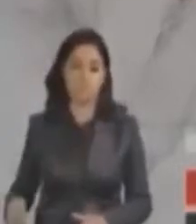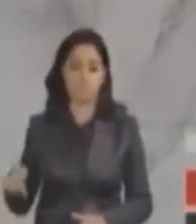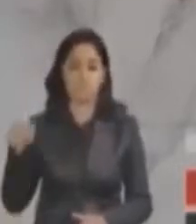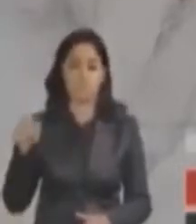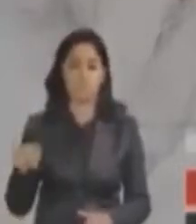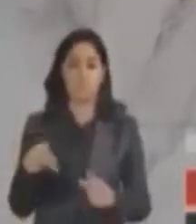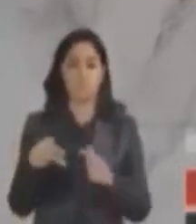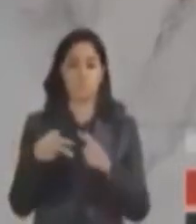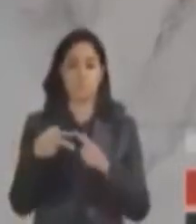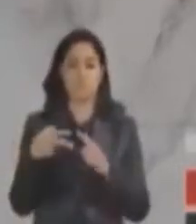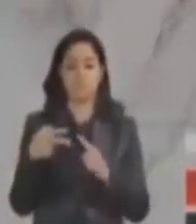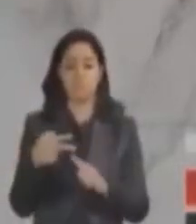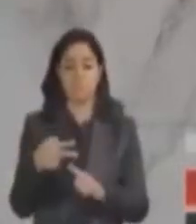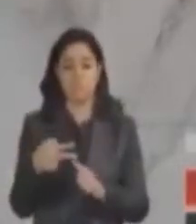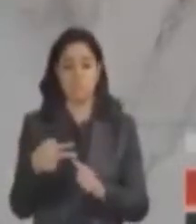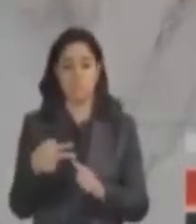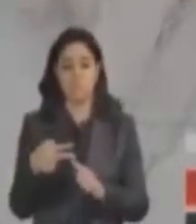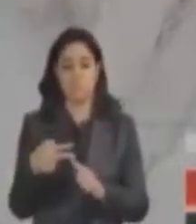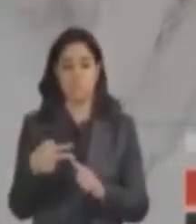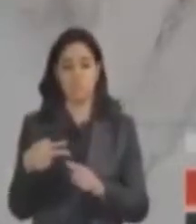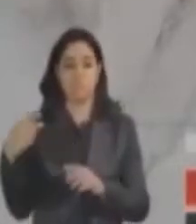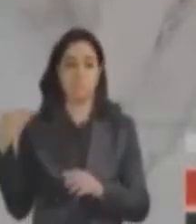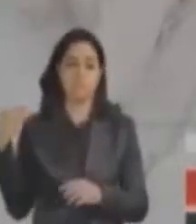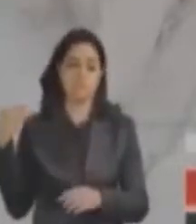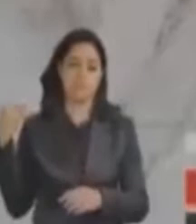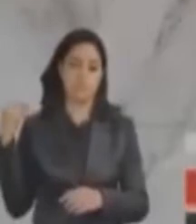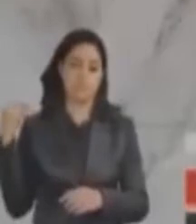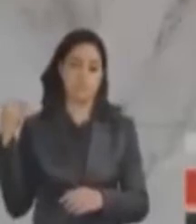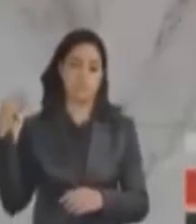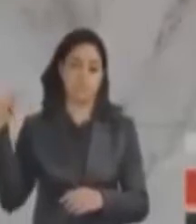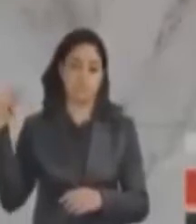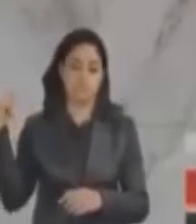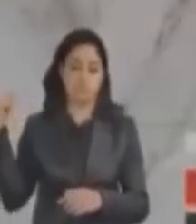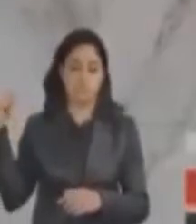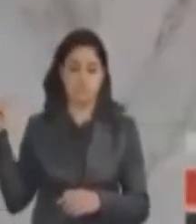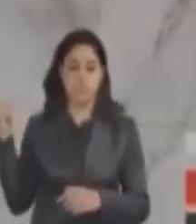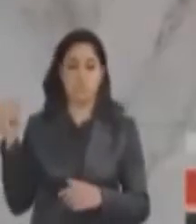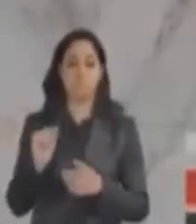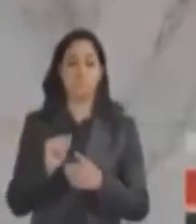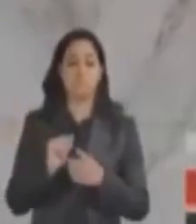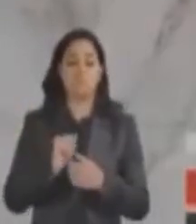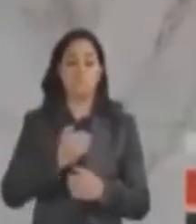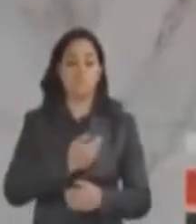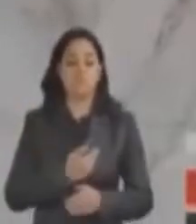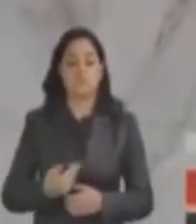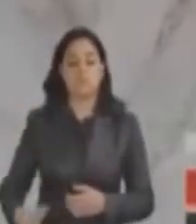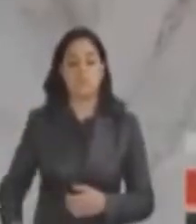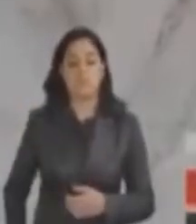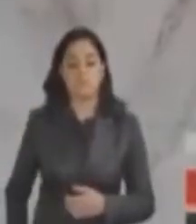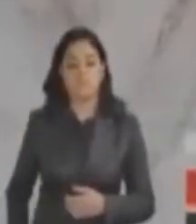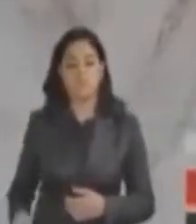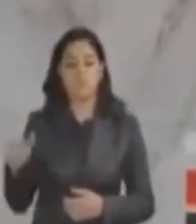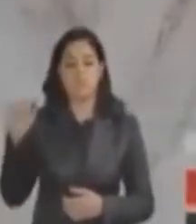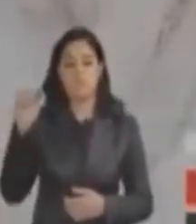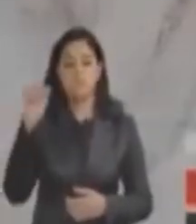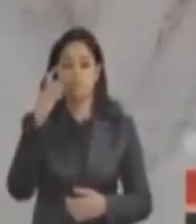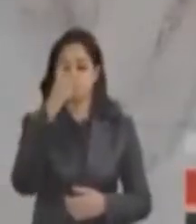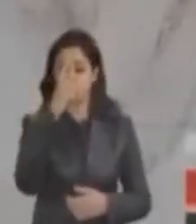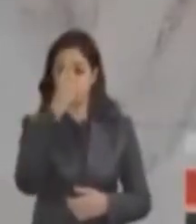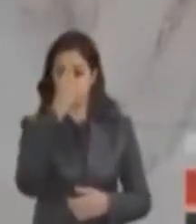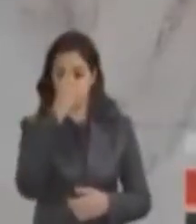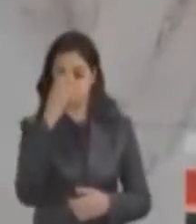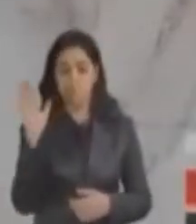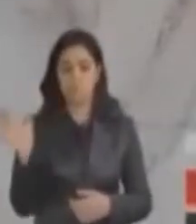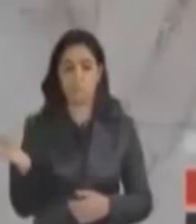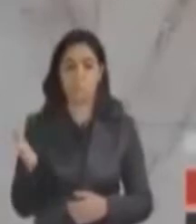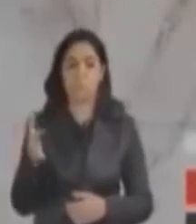que vez se sucedendo é o governo alckmin agora sai o governo frança mas